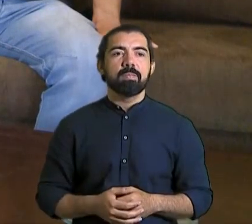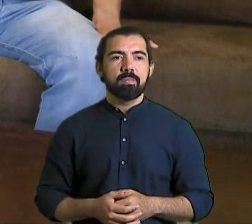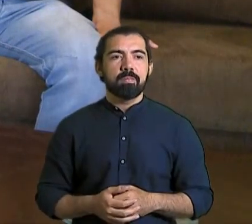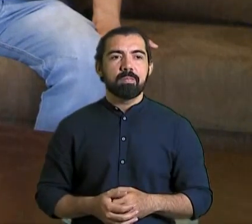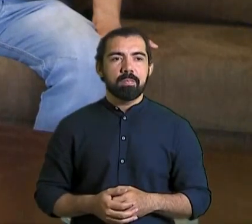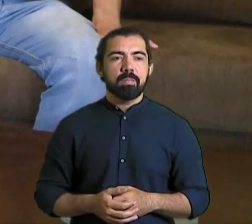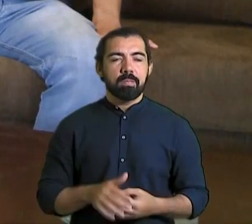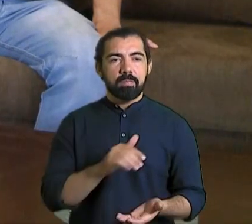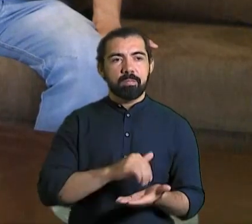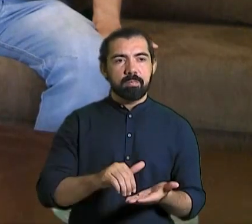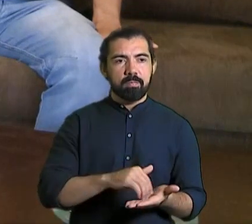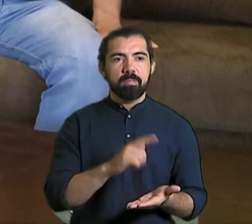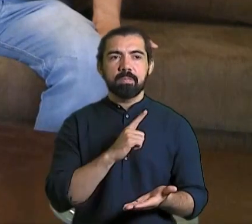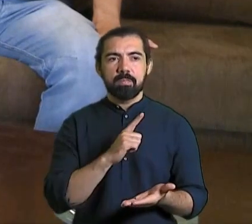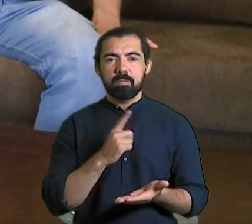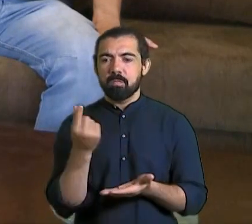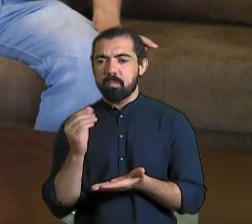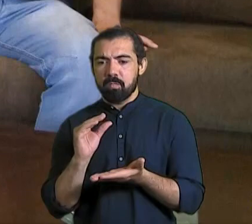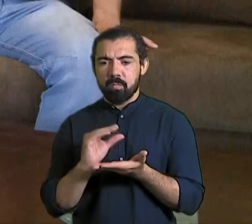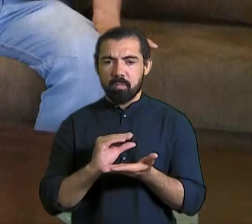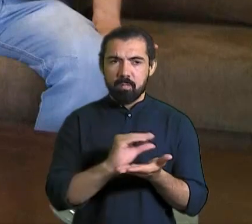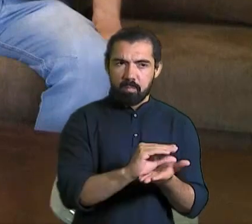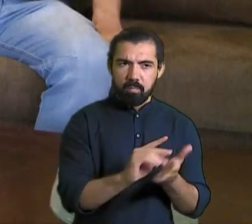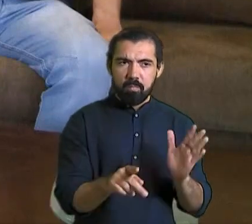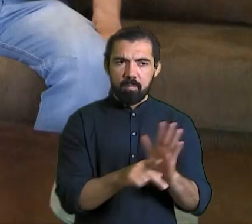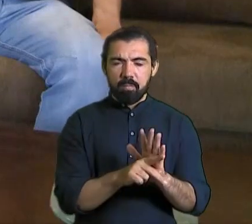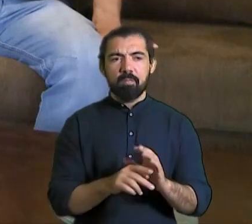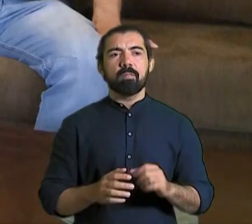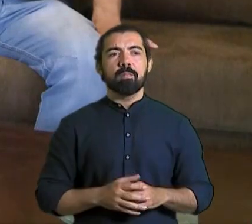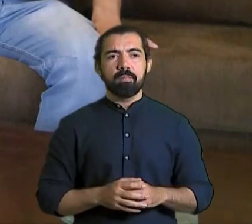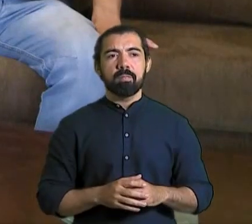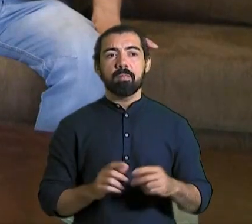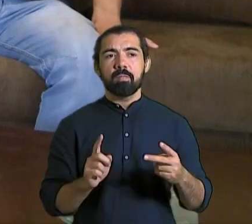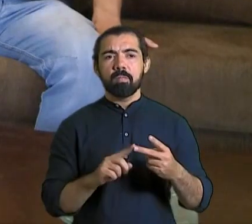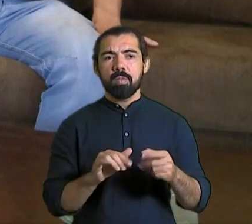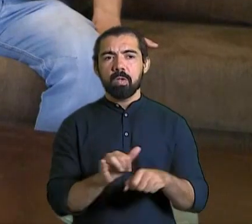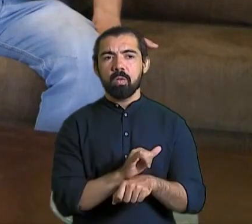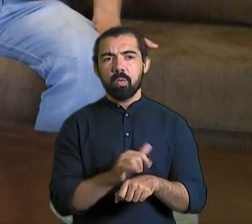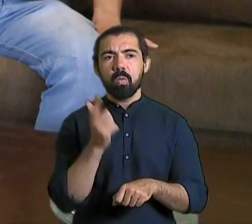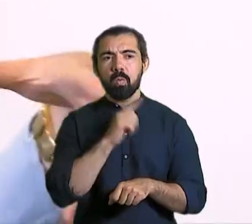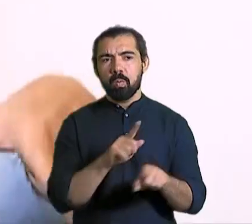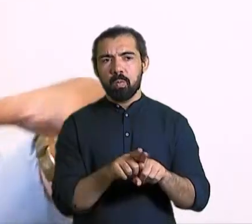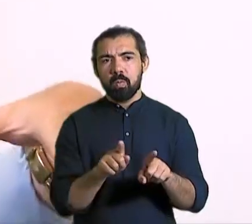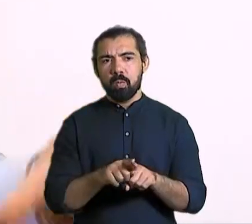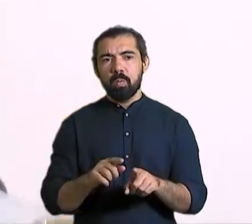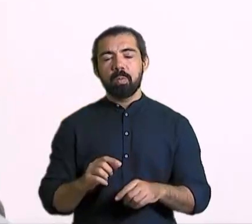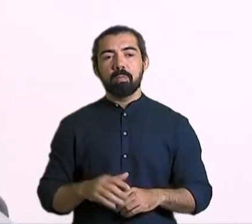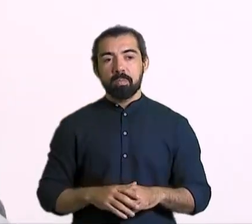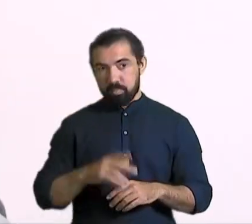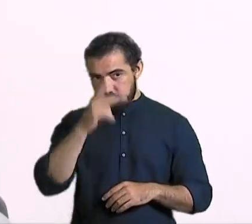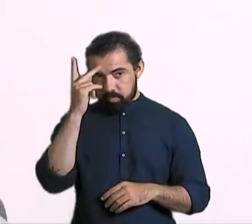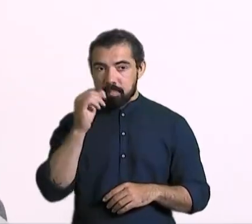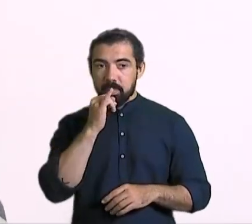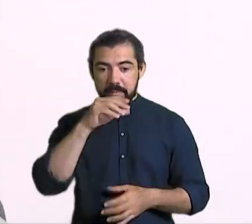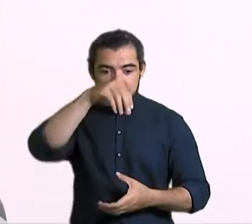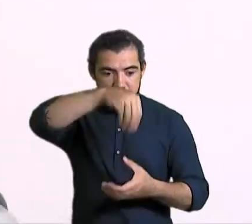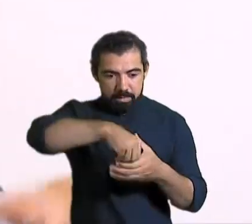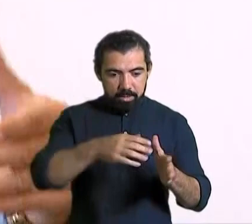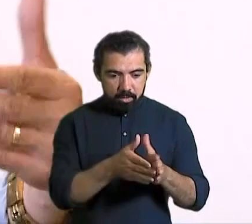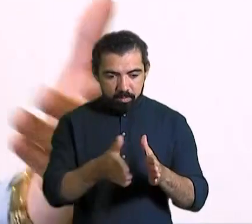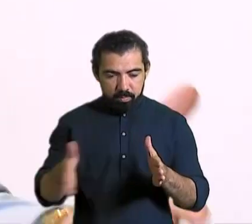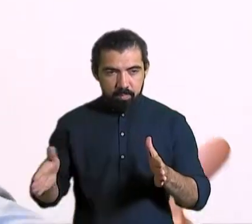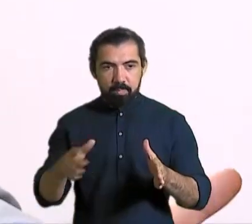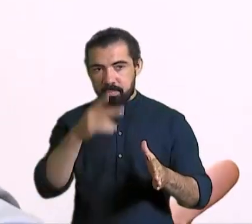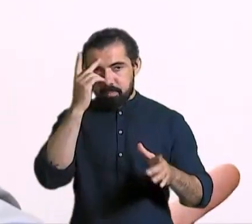a secretaria vai ter orçamento mais robusto, né? Vai ter condição de colocar as pessoas dentro do processo, as